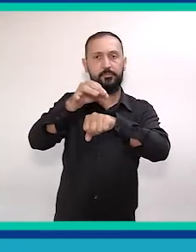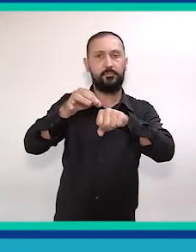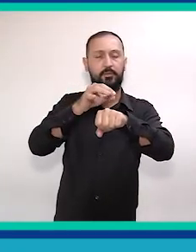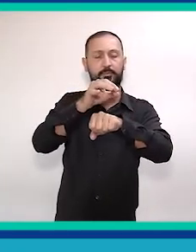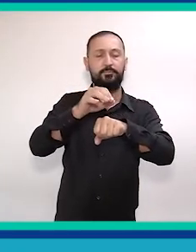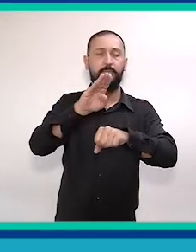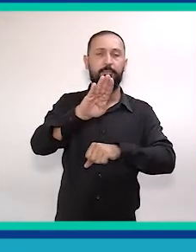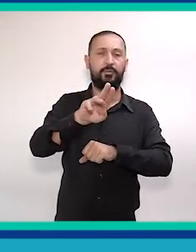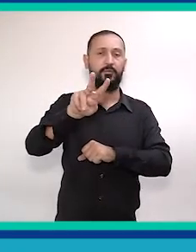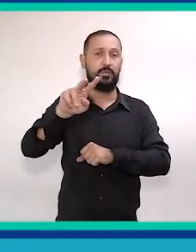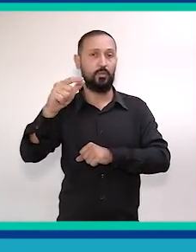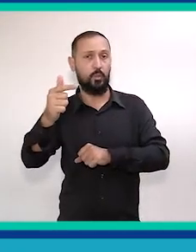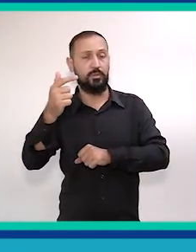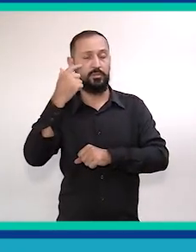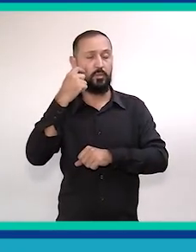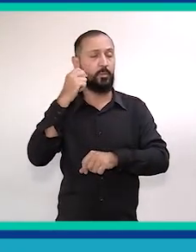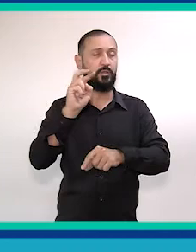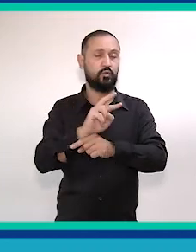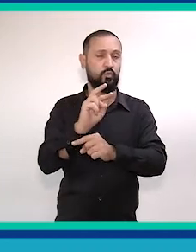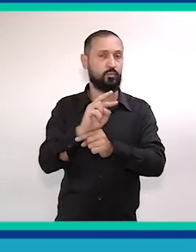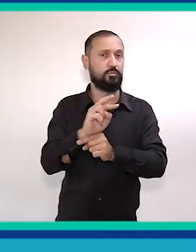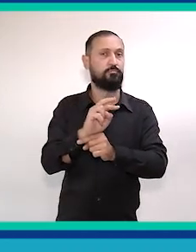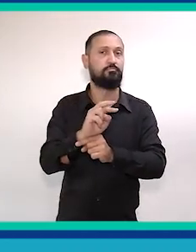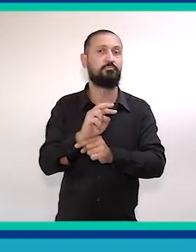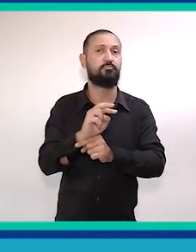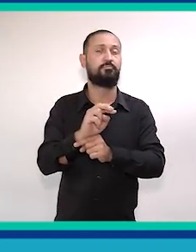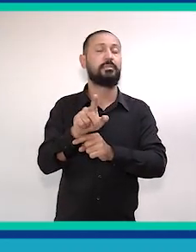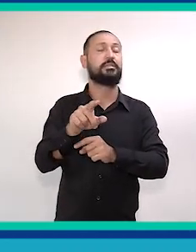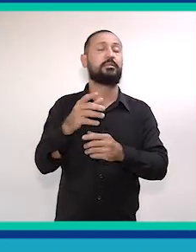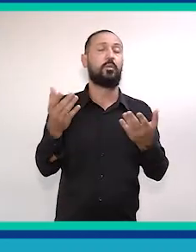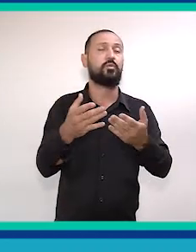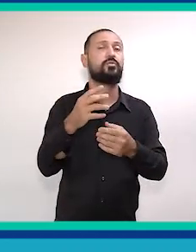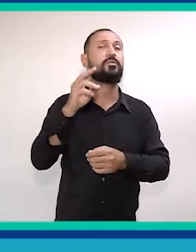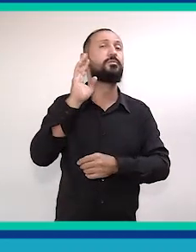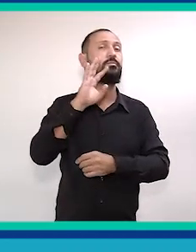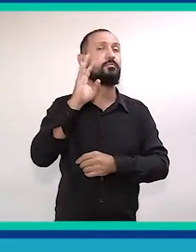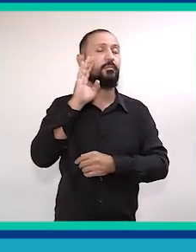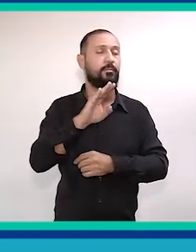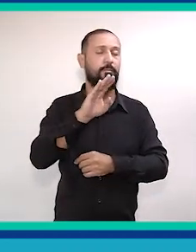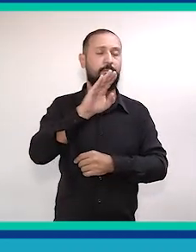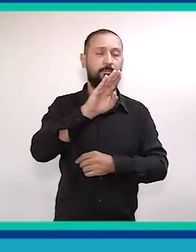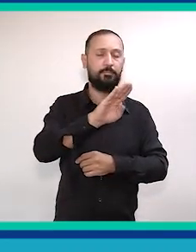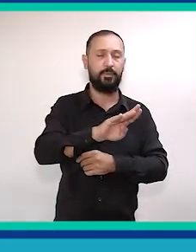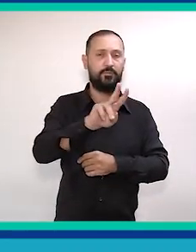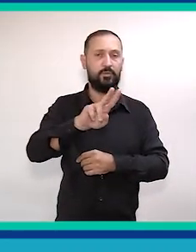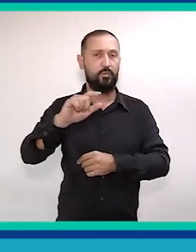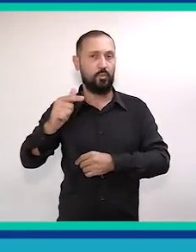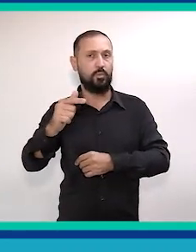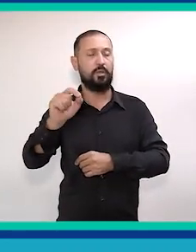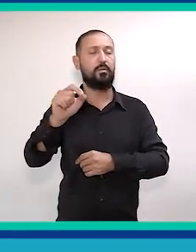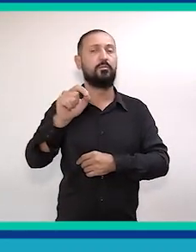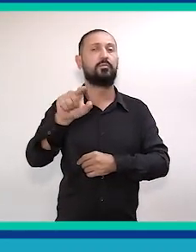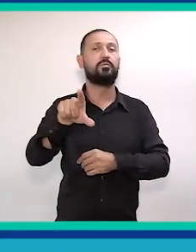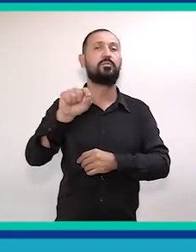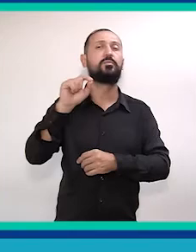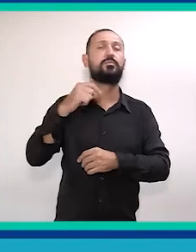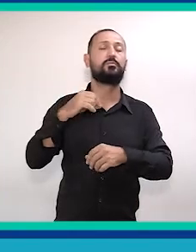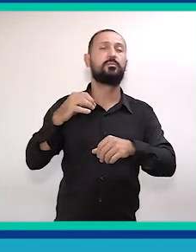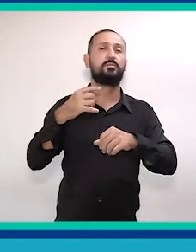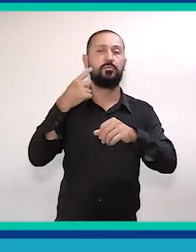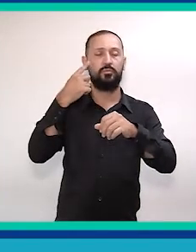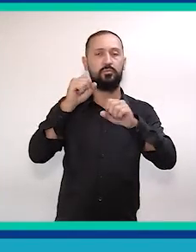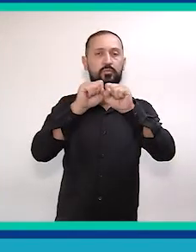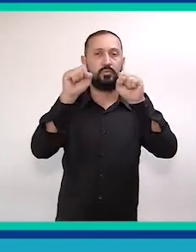a célula BV2, que é o nosso controle, e mais legal ainda, a célula BV2 é uma célula retirada